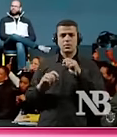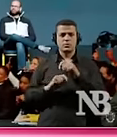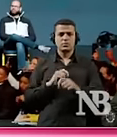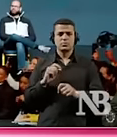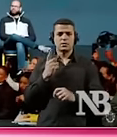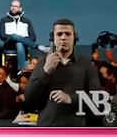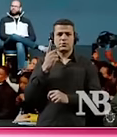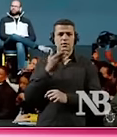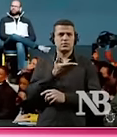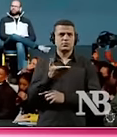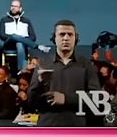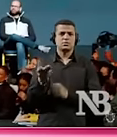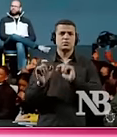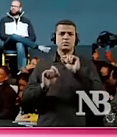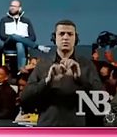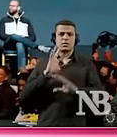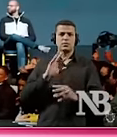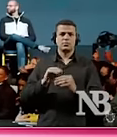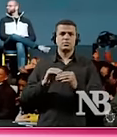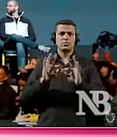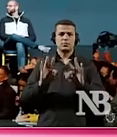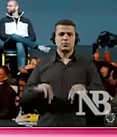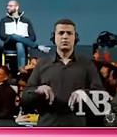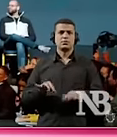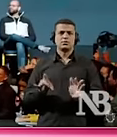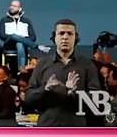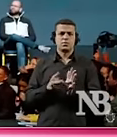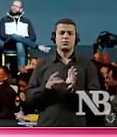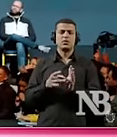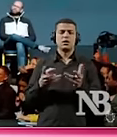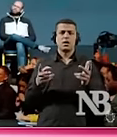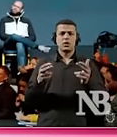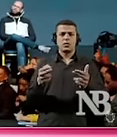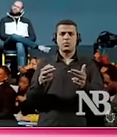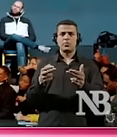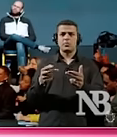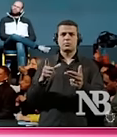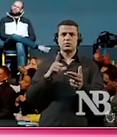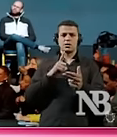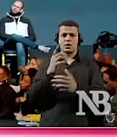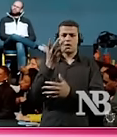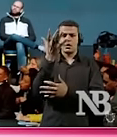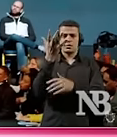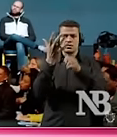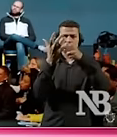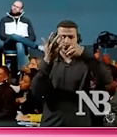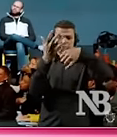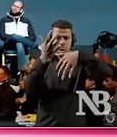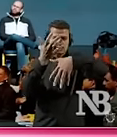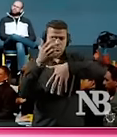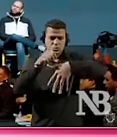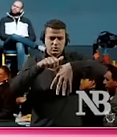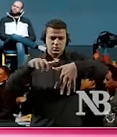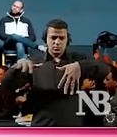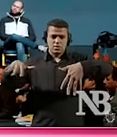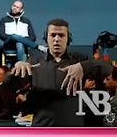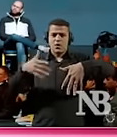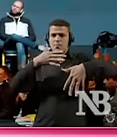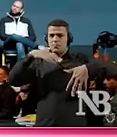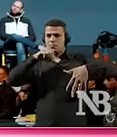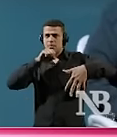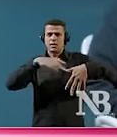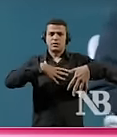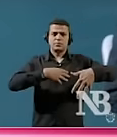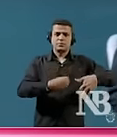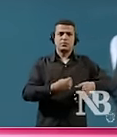eu quero dizer algo aqui para vocês, e finalizando mesmo, que da mesma forma como existe uma árvore genealógica, onde você tem os teus pais, os filhos,